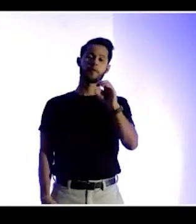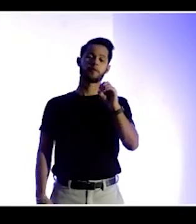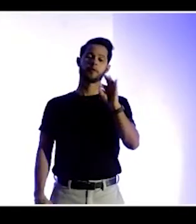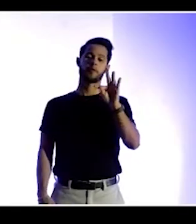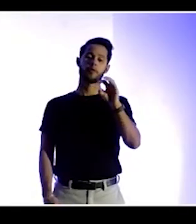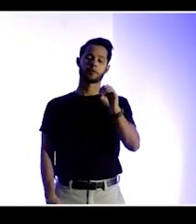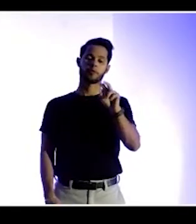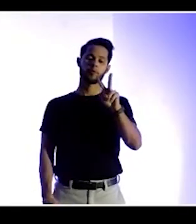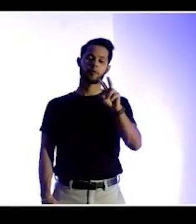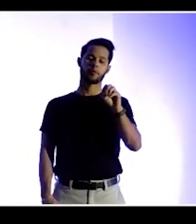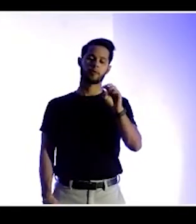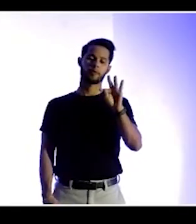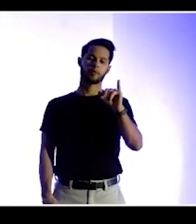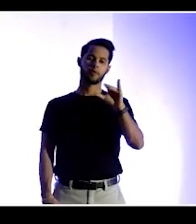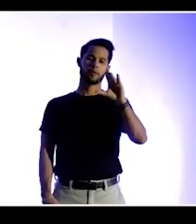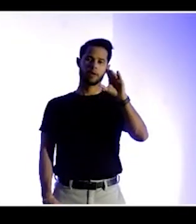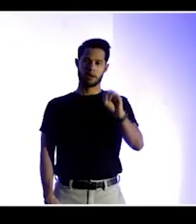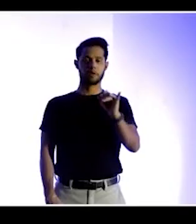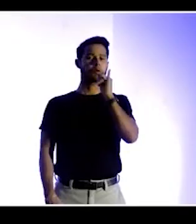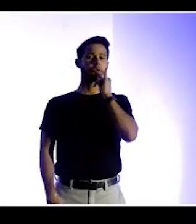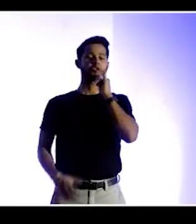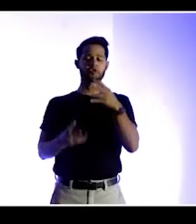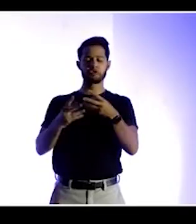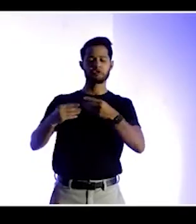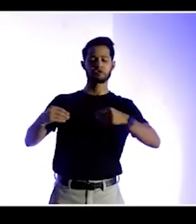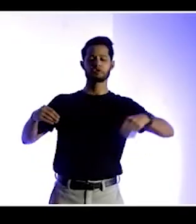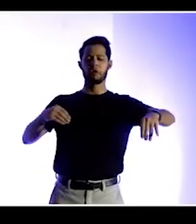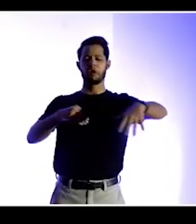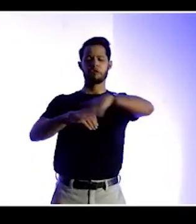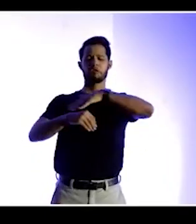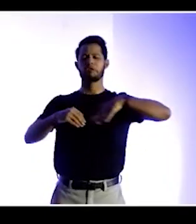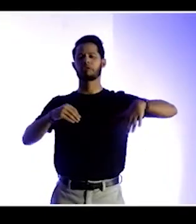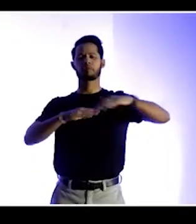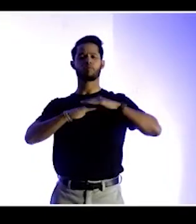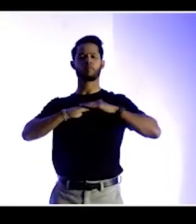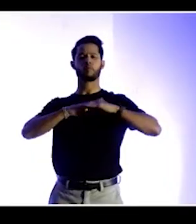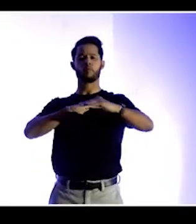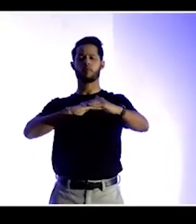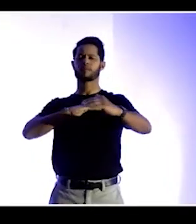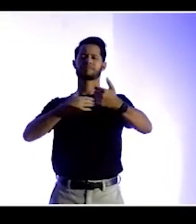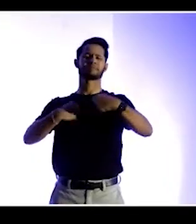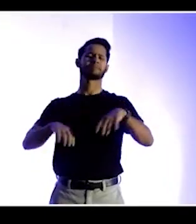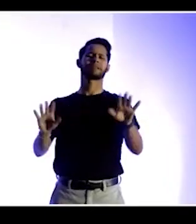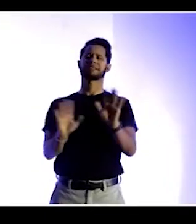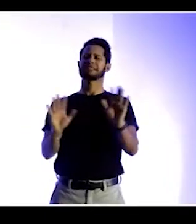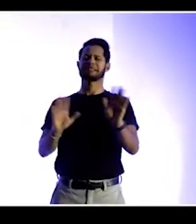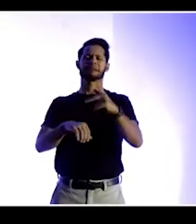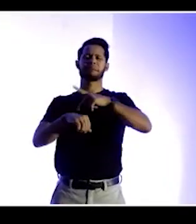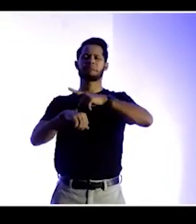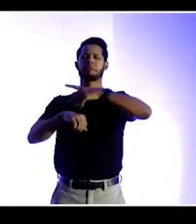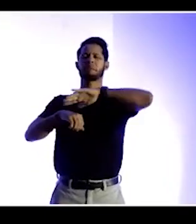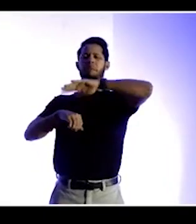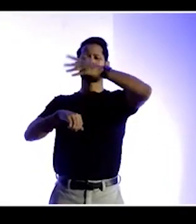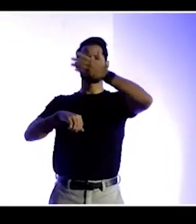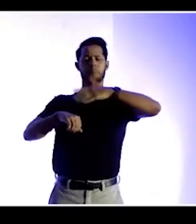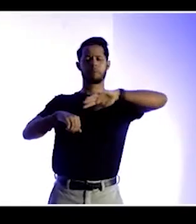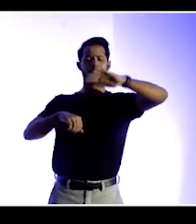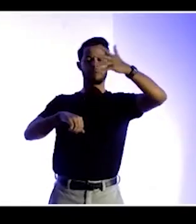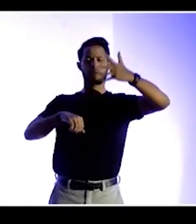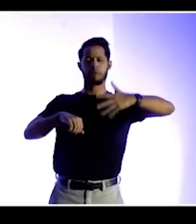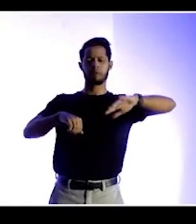nem a pena eu trabalhar o relevo. Não vou mais fazer isso aqui ficar plano, custa muito caro, deixa assim mesmo. Bota os